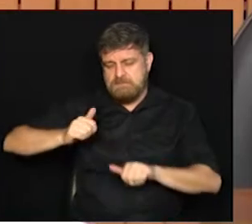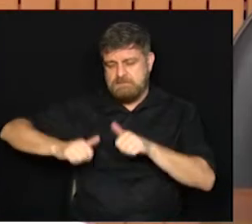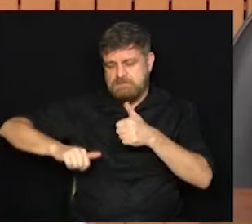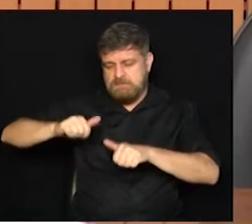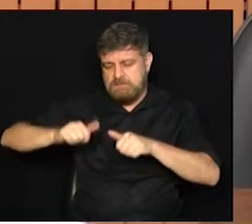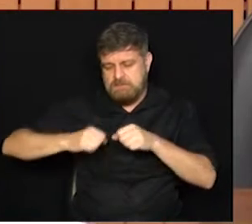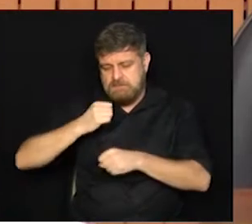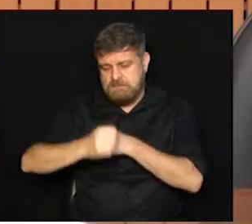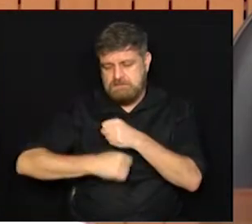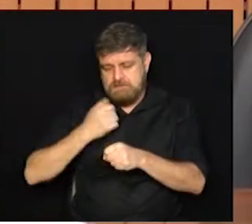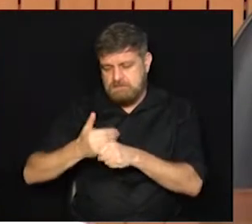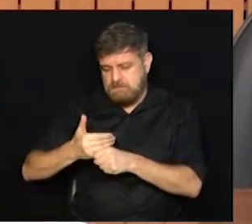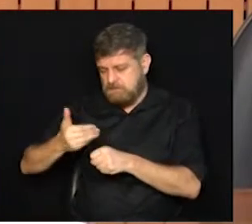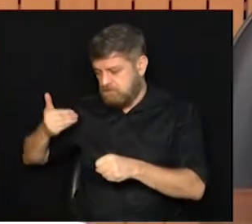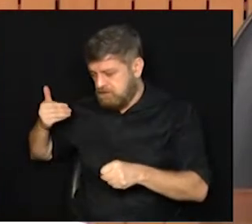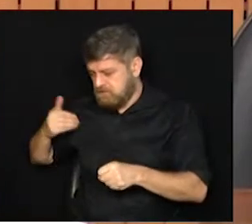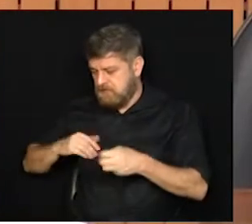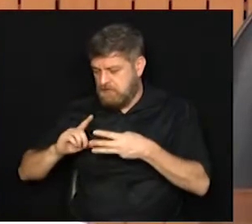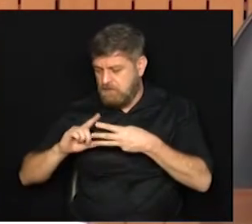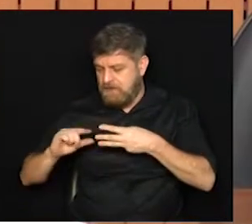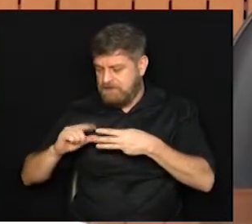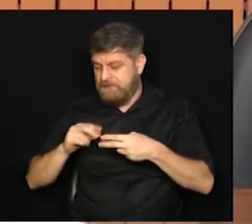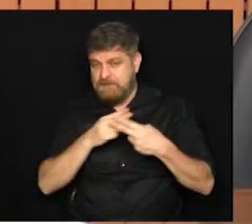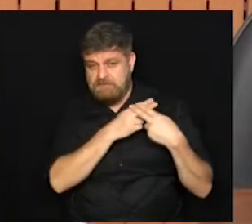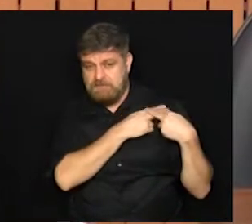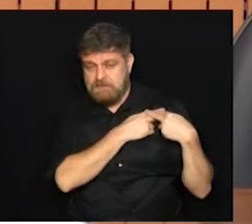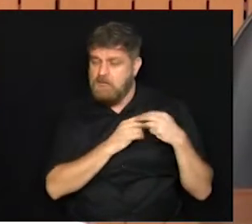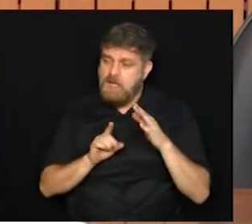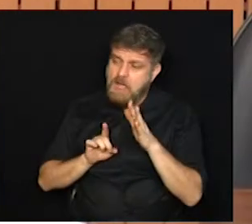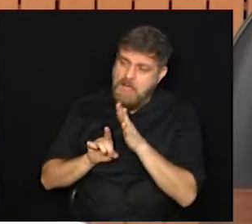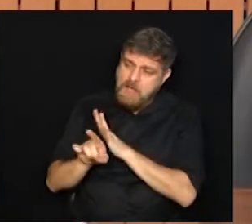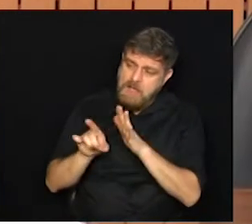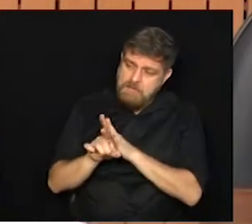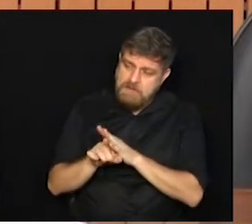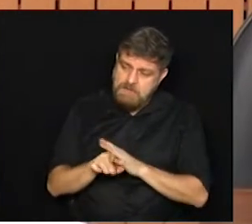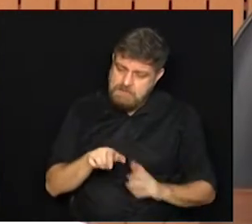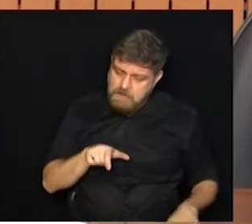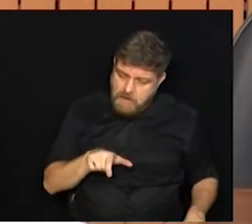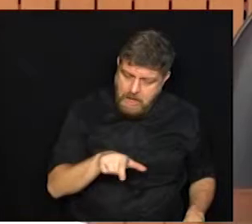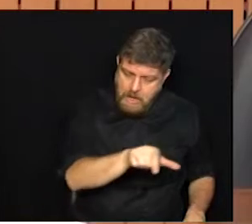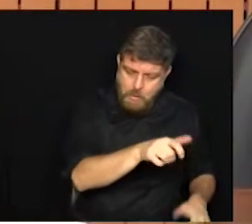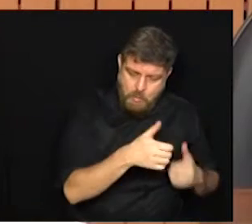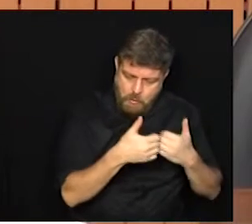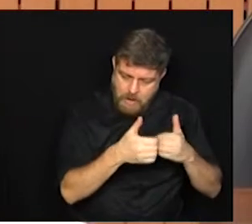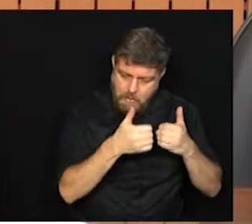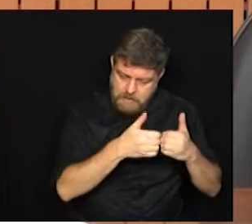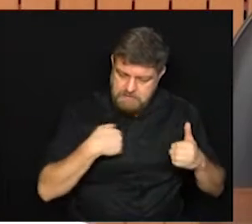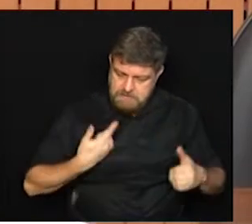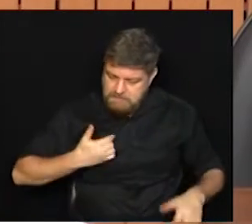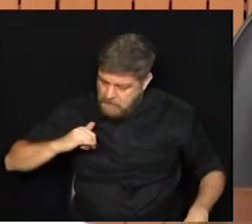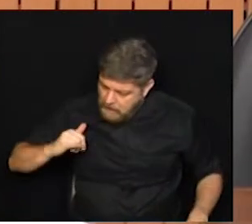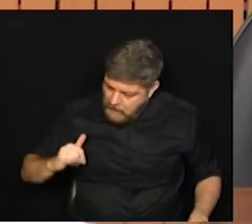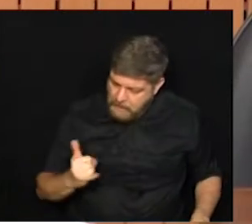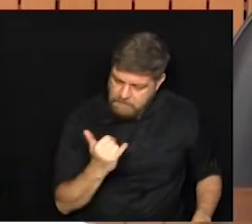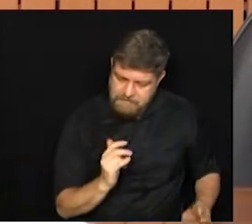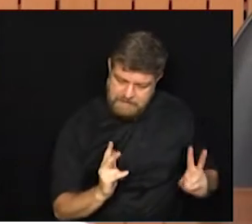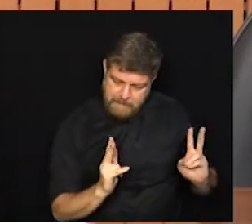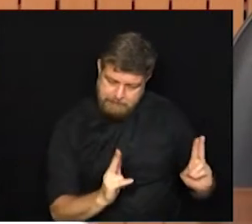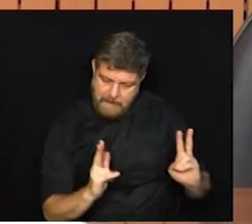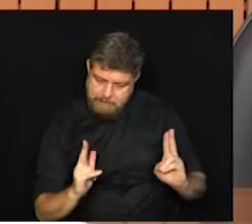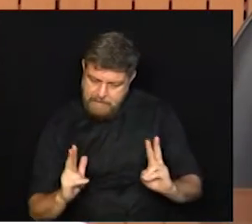ano passado, né? Evoluiu alguma coisa nesse sentido? Quer dizer, a gente não pode aproveitar em alguns pontos também,